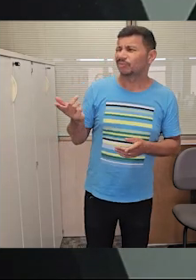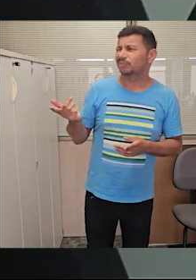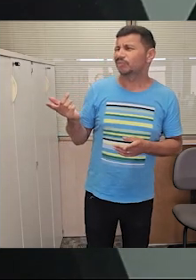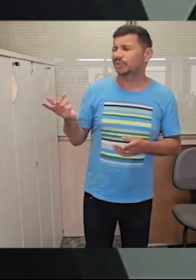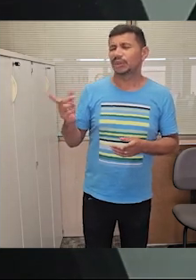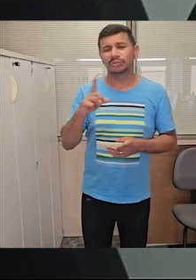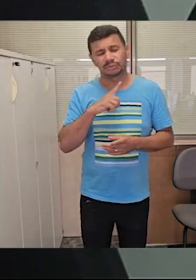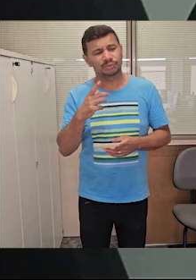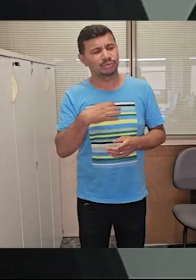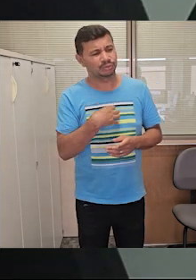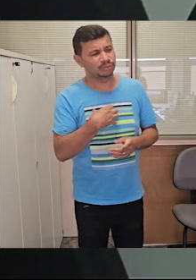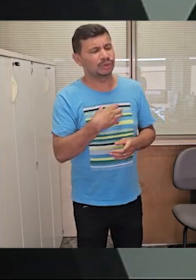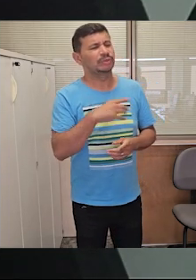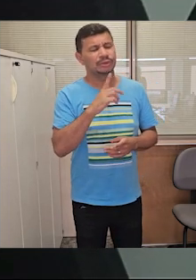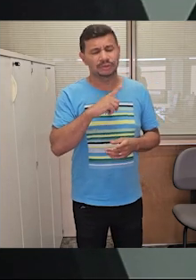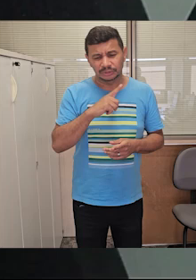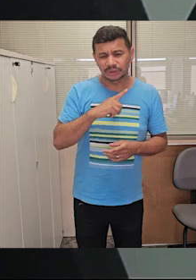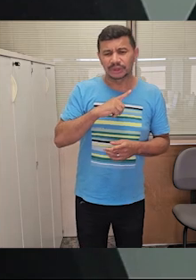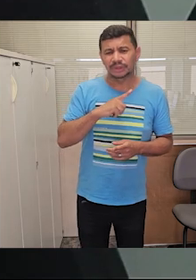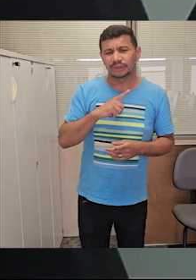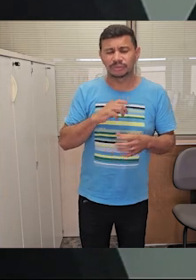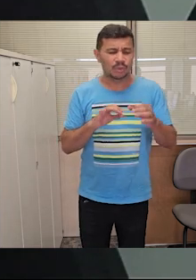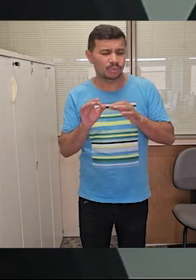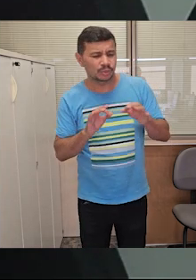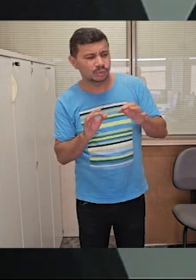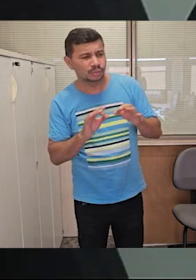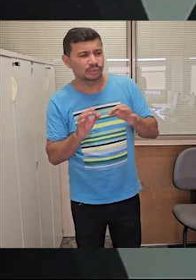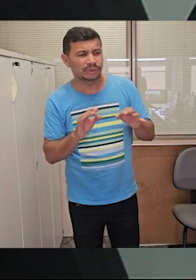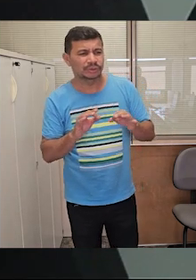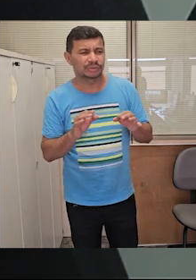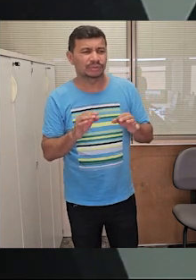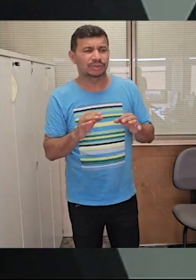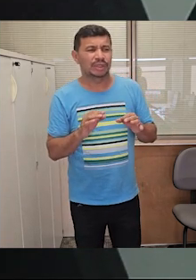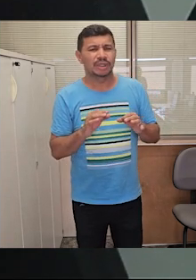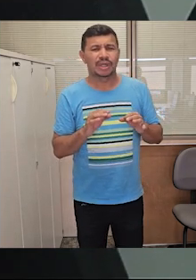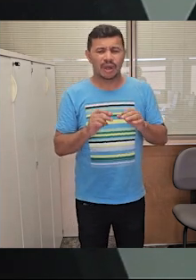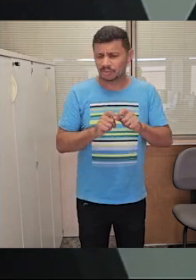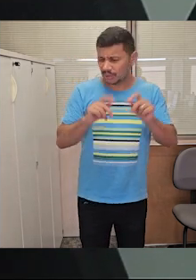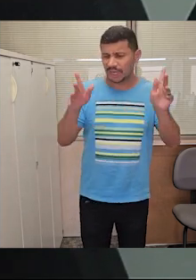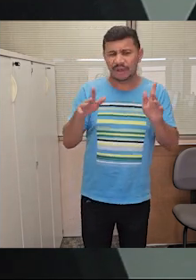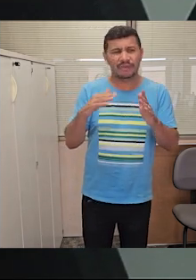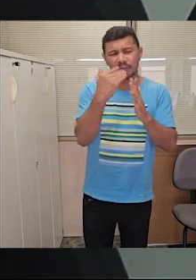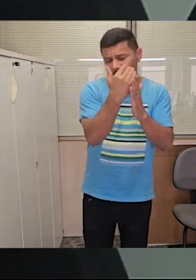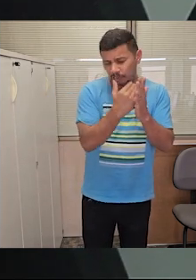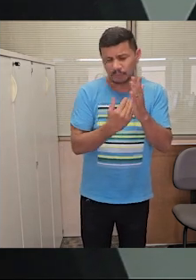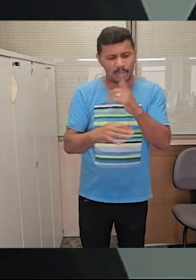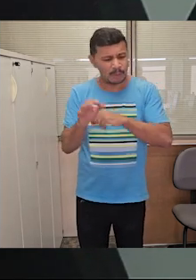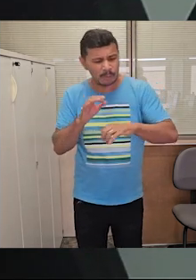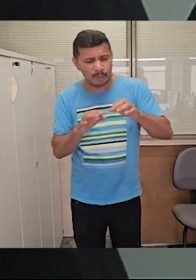Então, era todo um clima que existia. Aí organizamos. Agora, a greve era muito bem organizada,